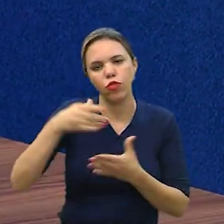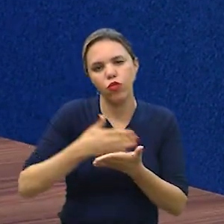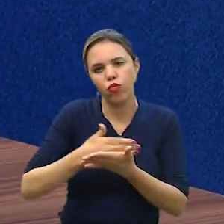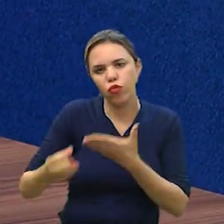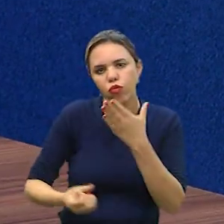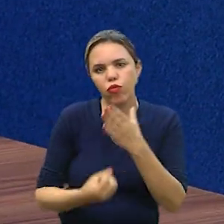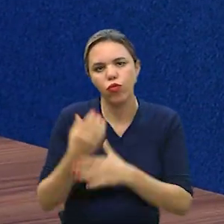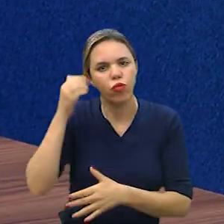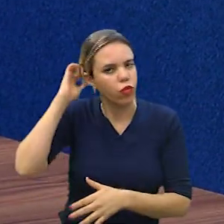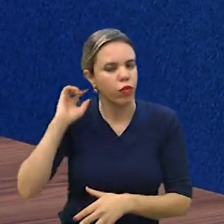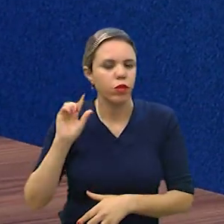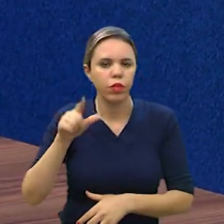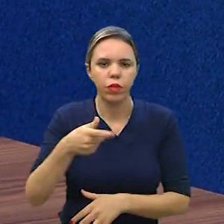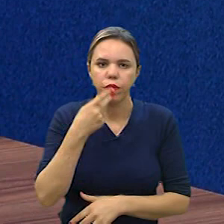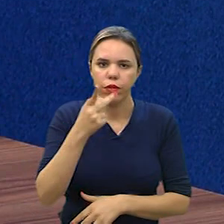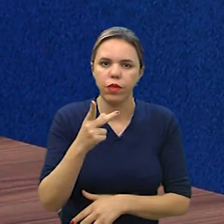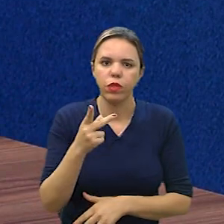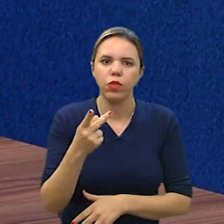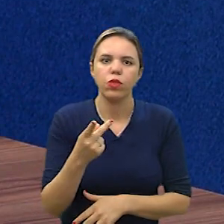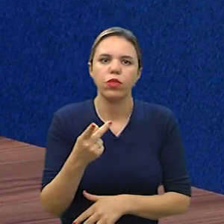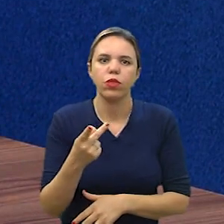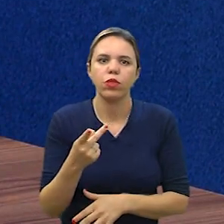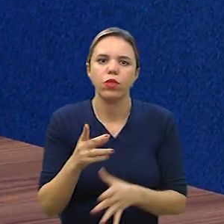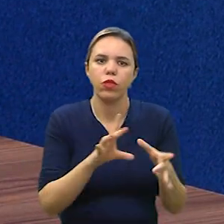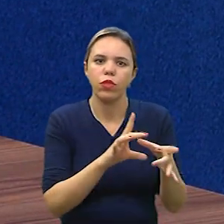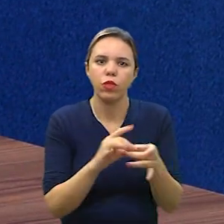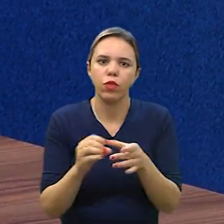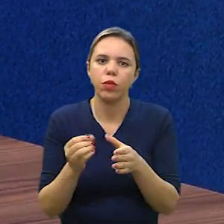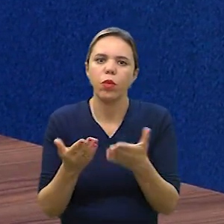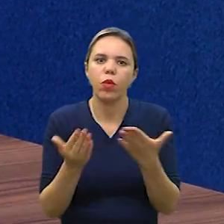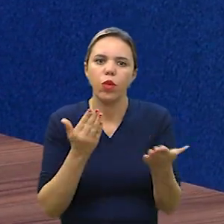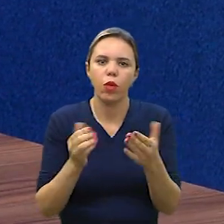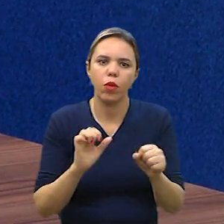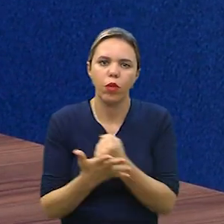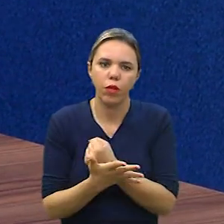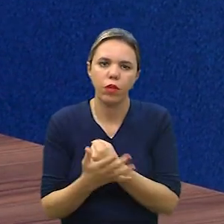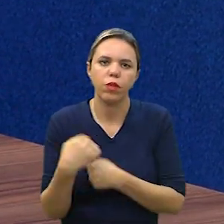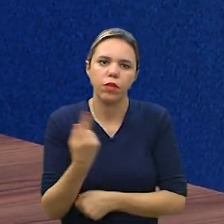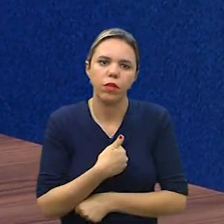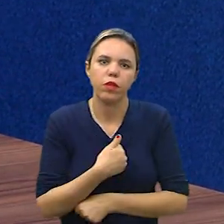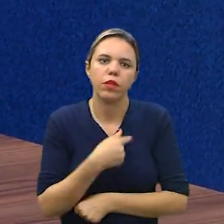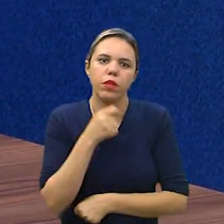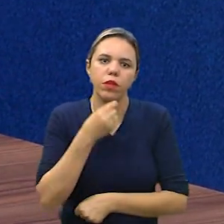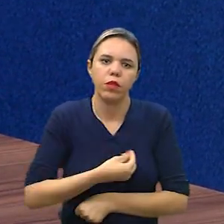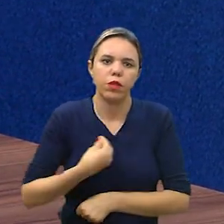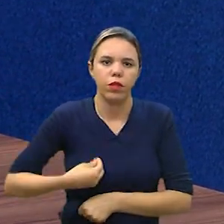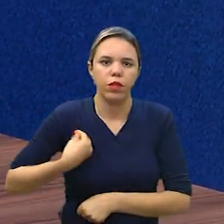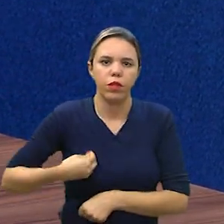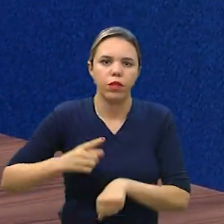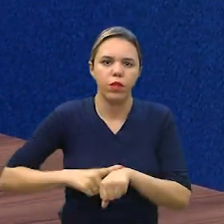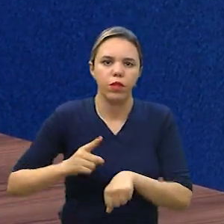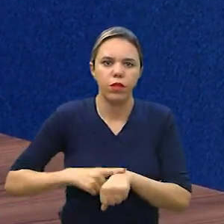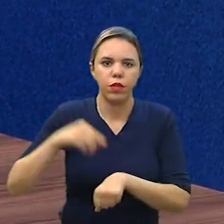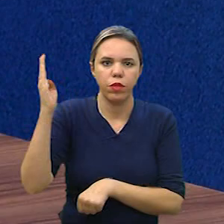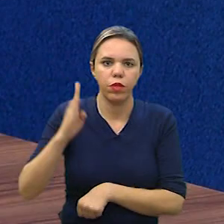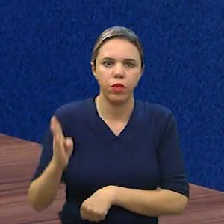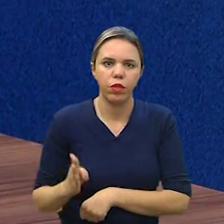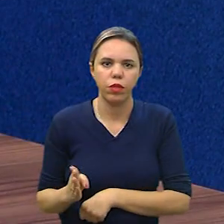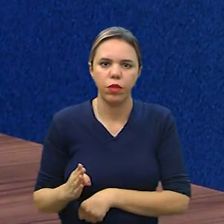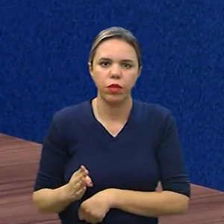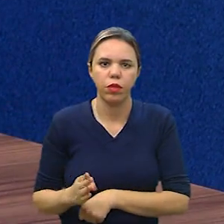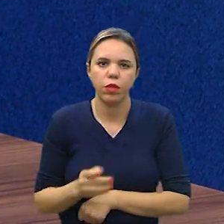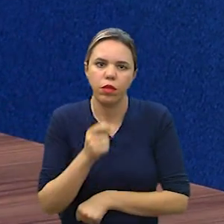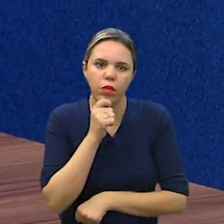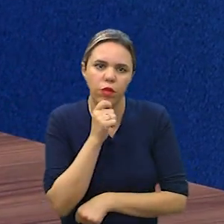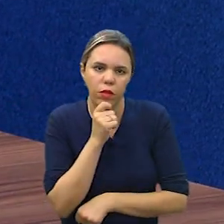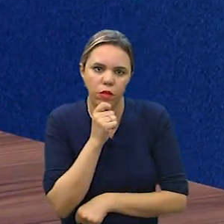seu início e depois eu já quero que você pule um pouquinho para o contexto da pandemia. A gente ainda está vivendo esse momento no Brasil, né?